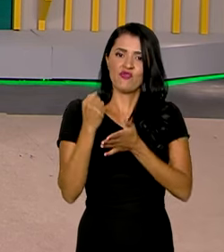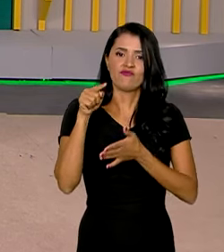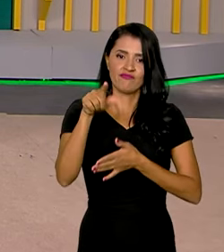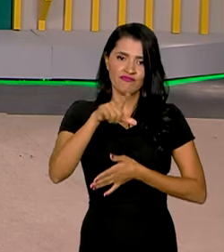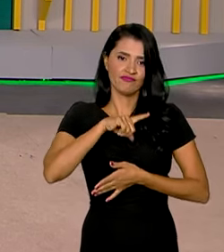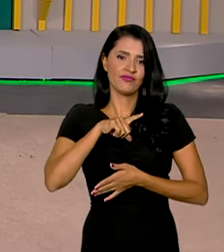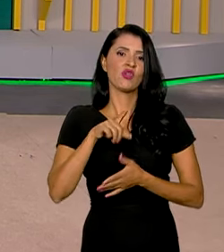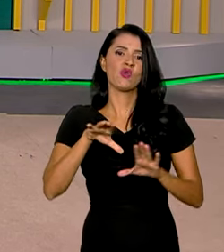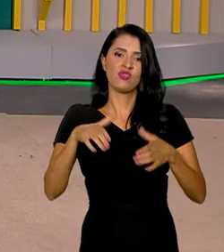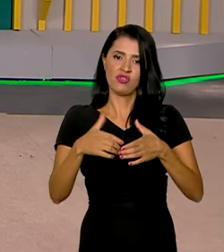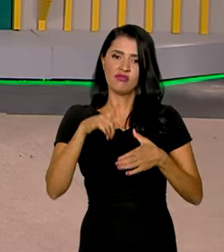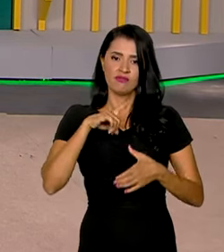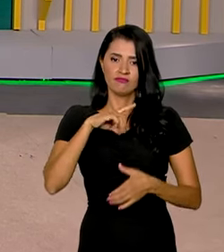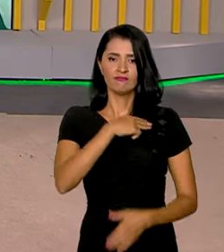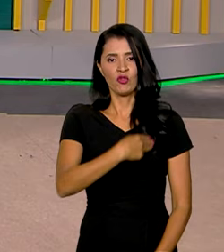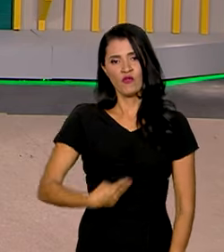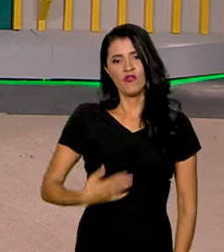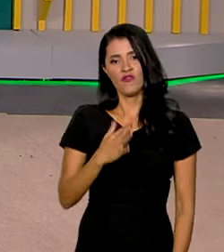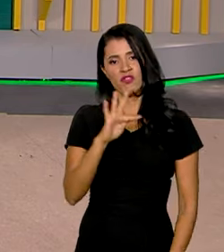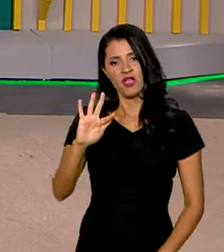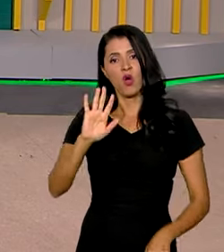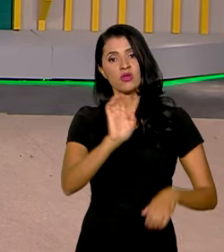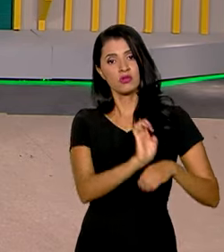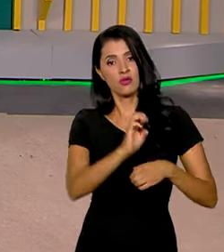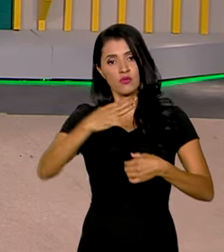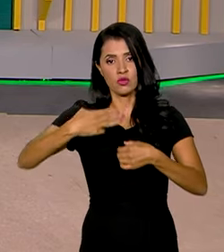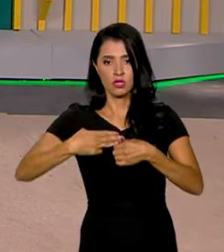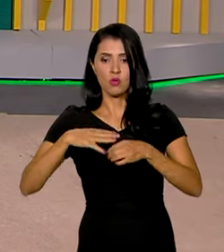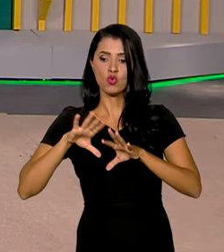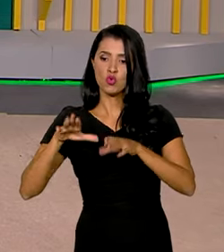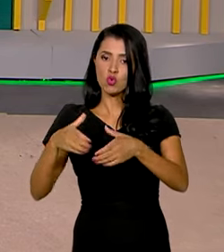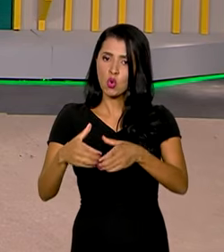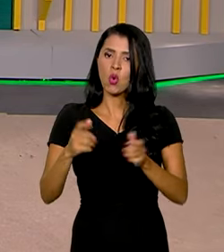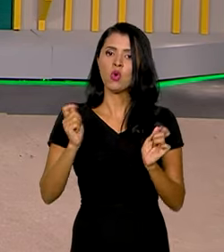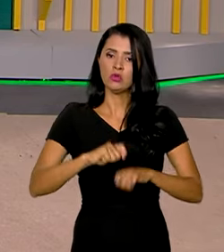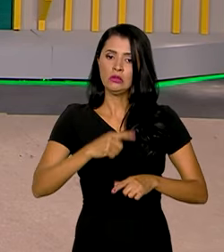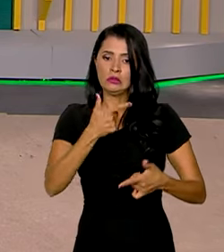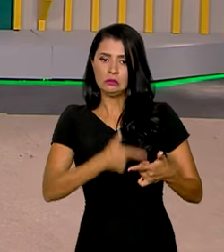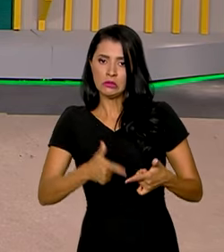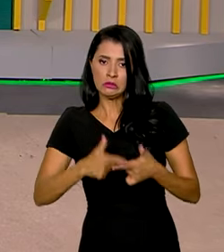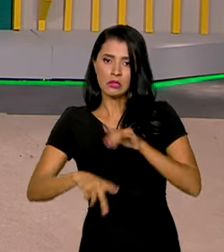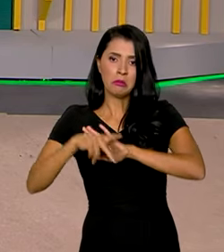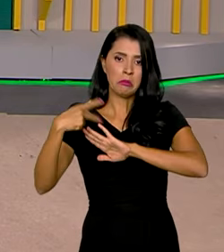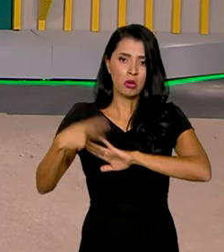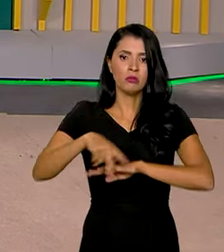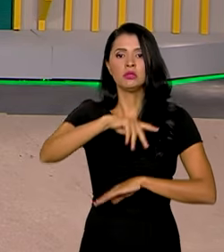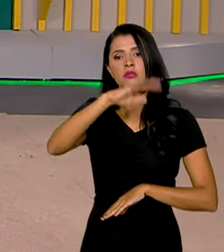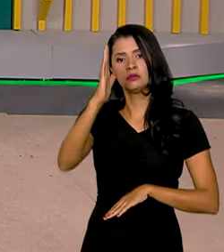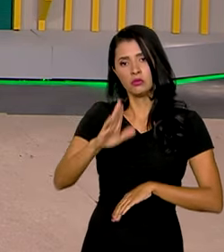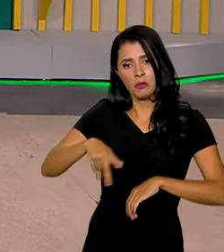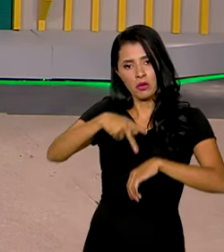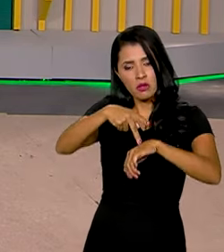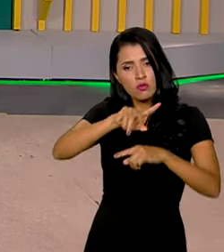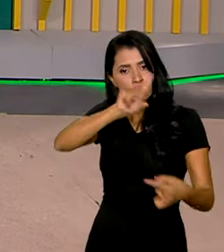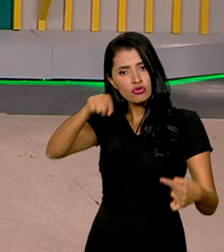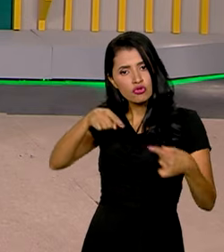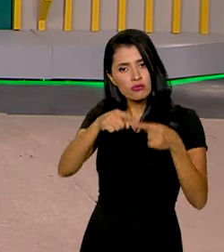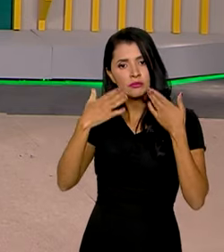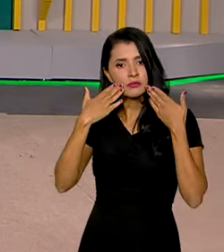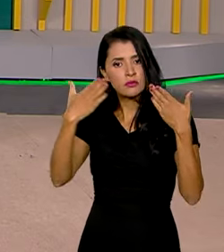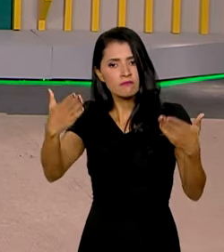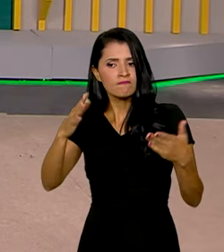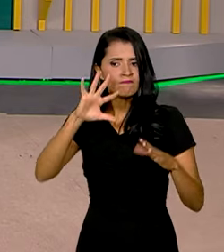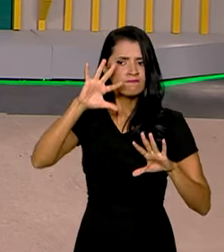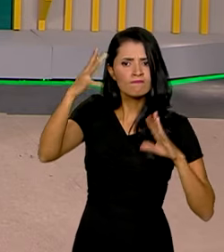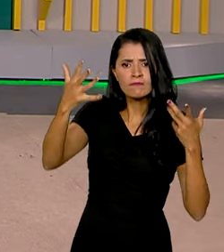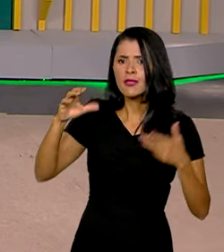governo federal, estados e municípios que juntos devem enfrentar problemas estruturais do país. O objetivo é apresentar